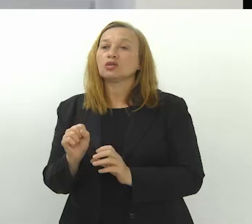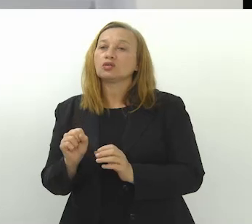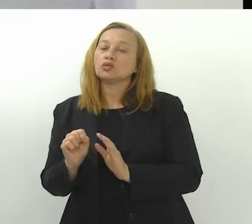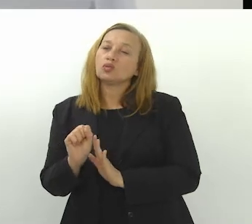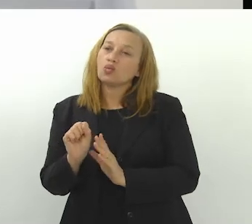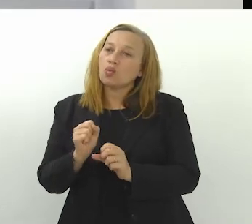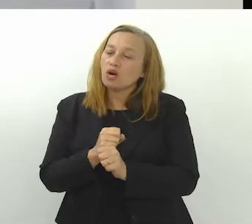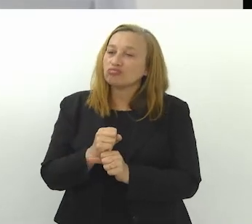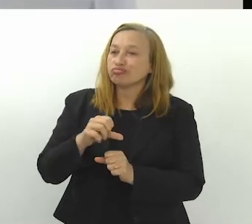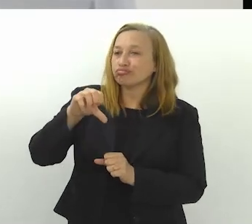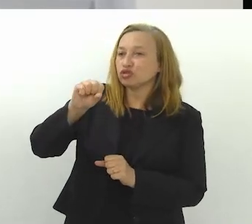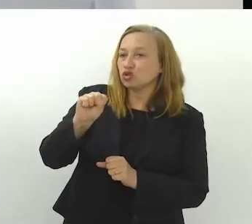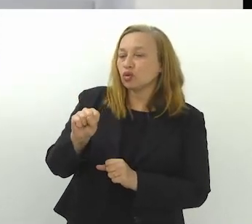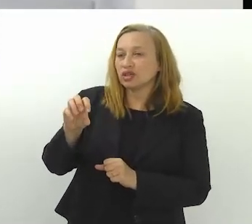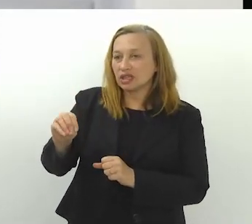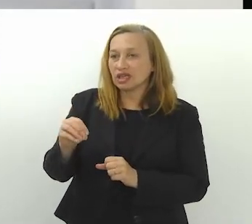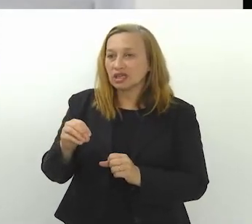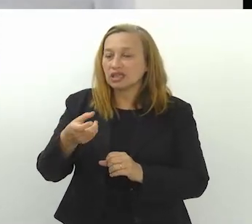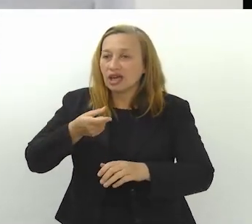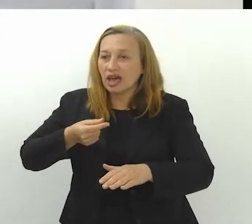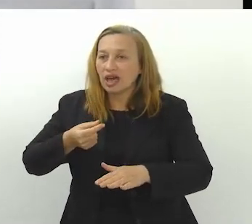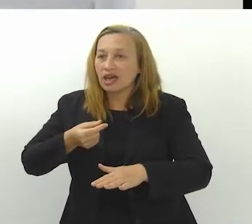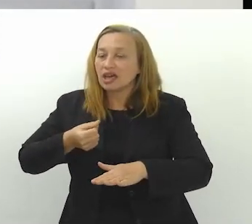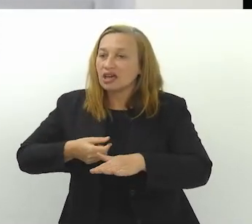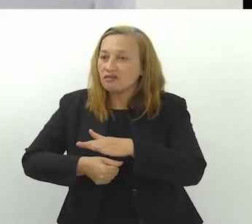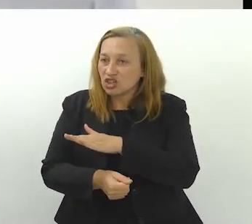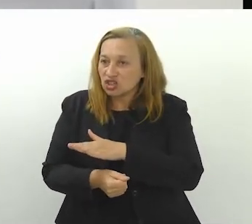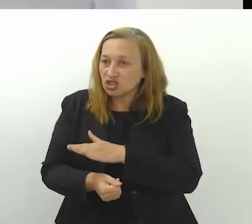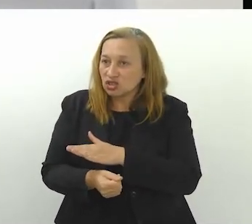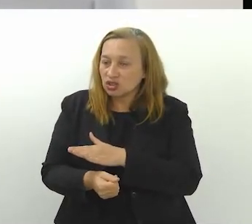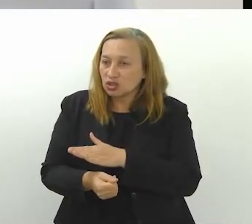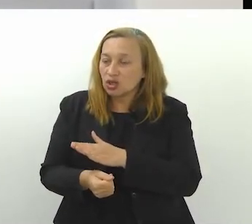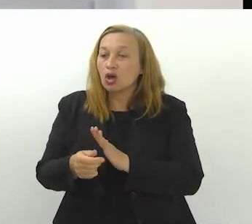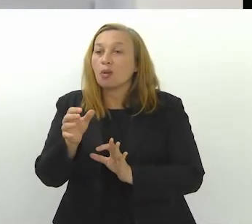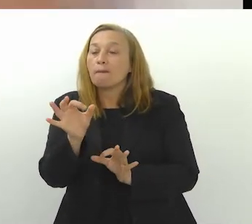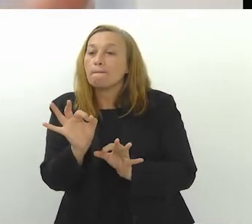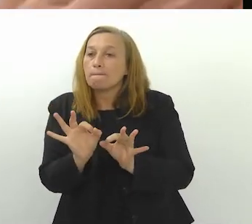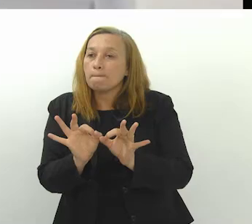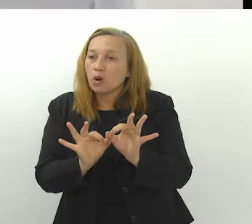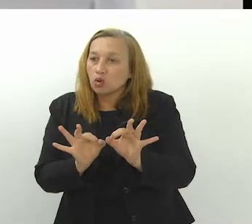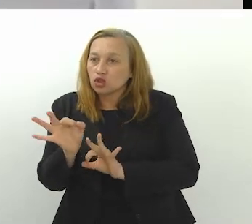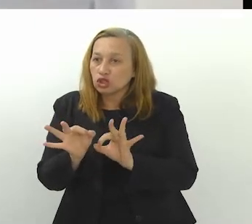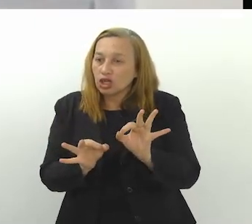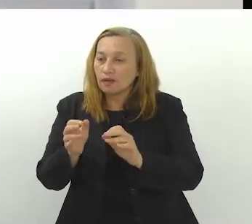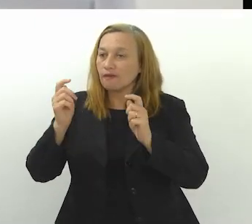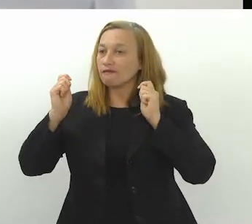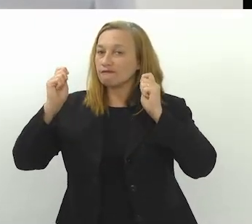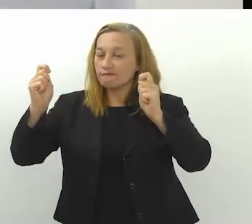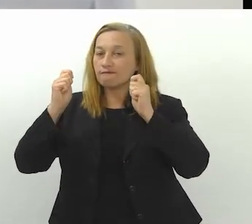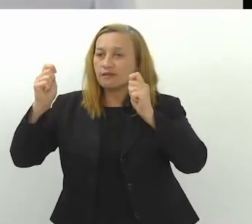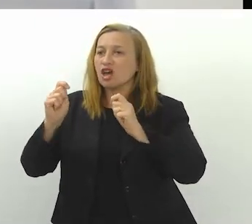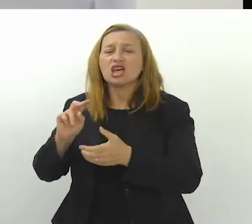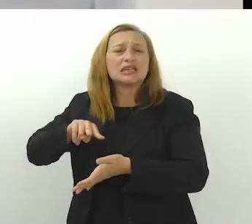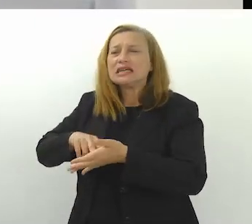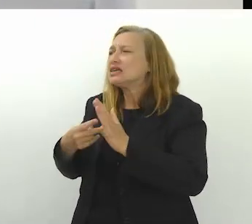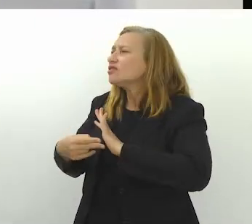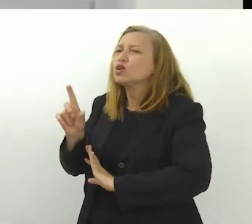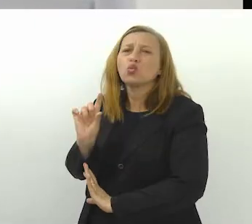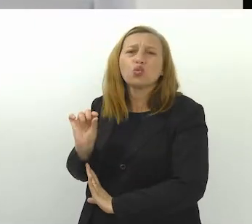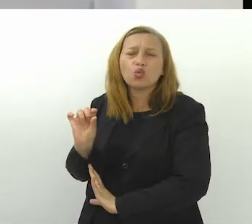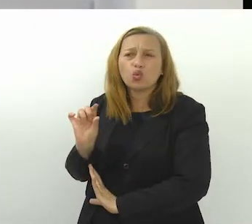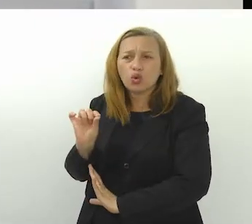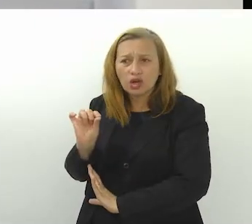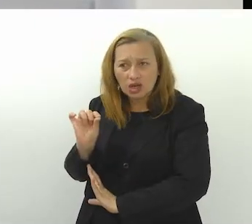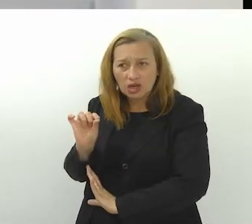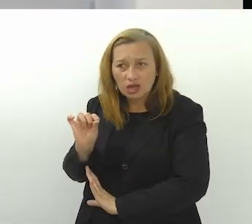década de 80, vem investindo naquilo que é chamado de projetos torcedor. O que são esses projetos torcedores, né? Os projetos torcedores,